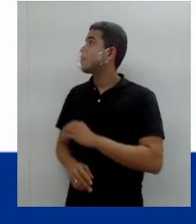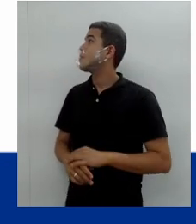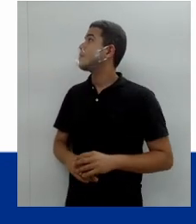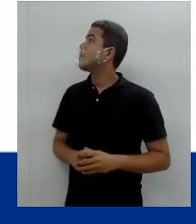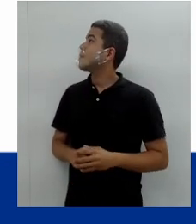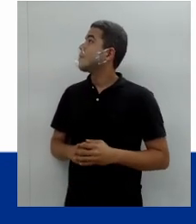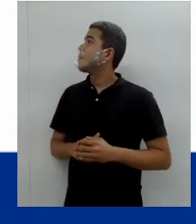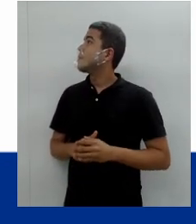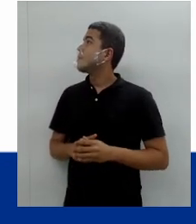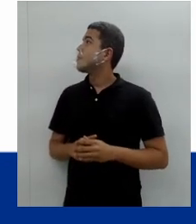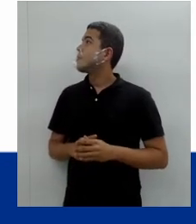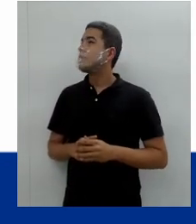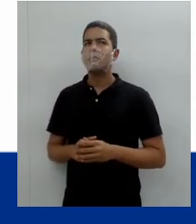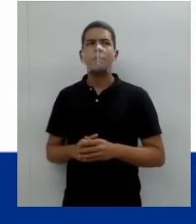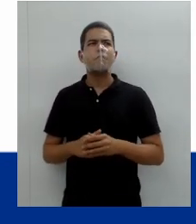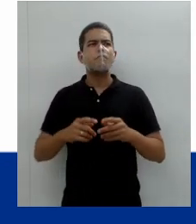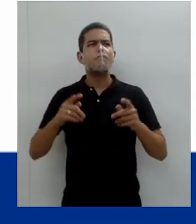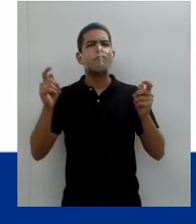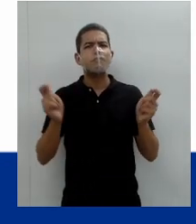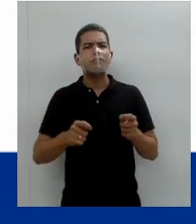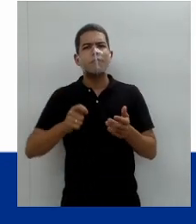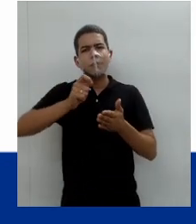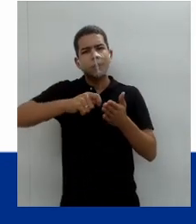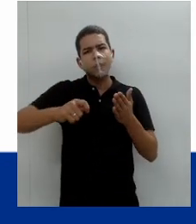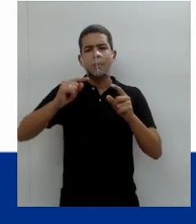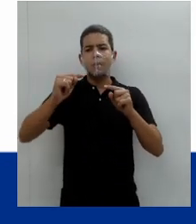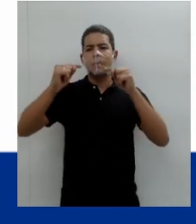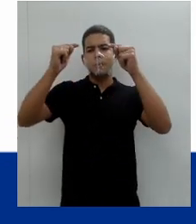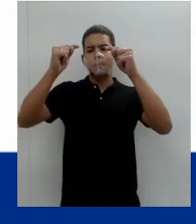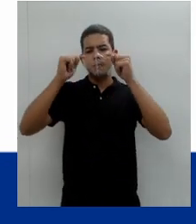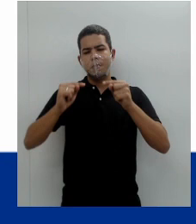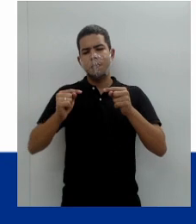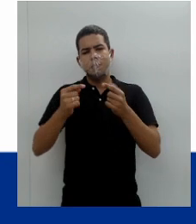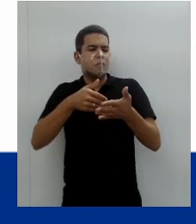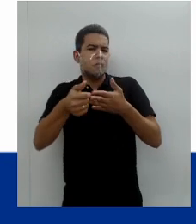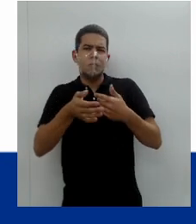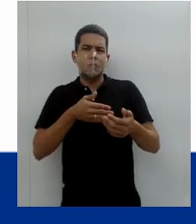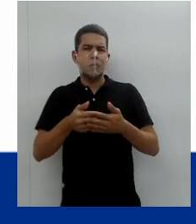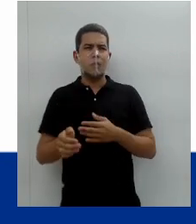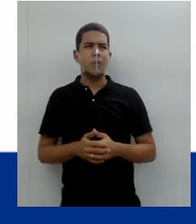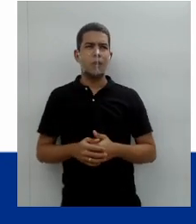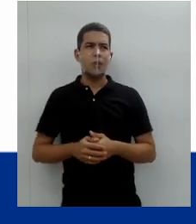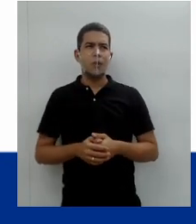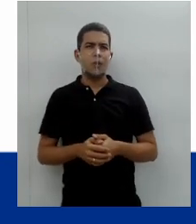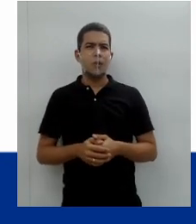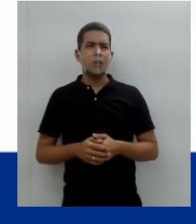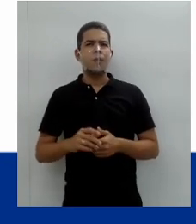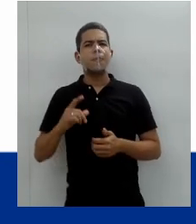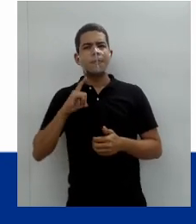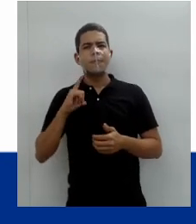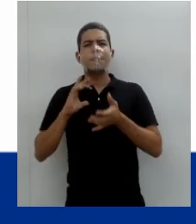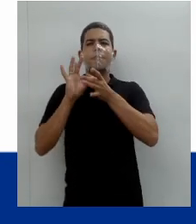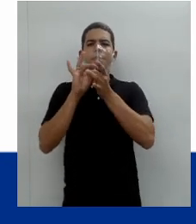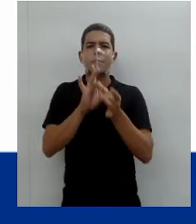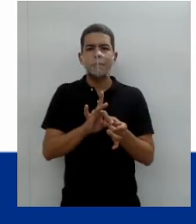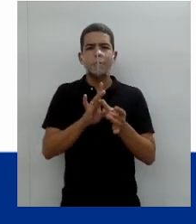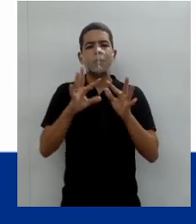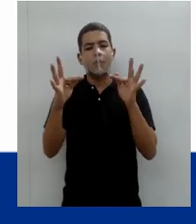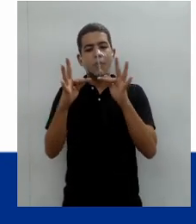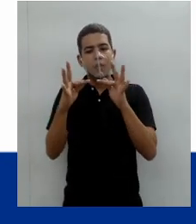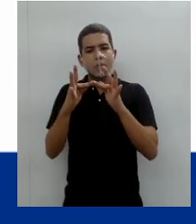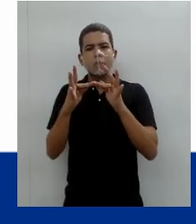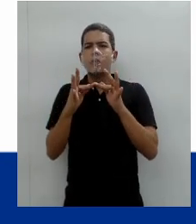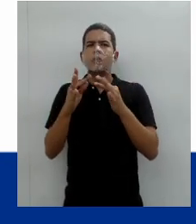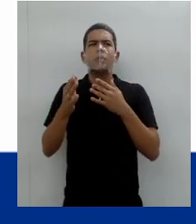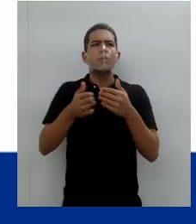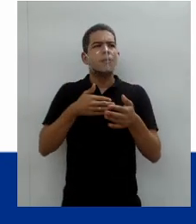mais c. Tanto faz a escrita de cima ou a escrita de baixo. Quando o contexto é de função, tanto